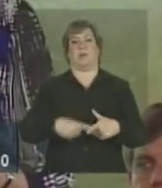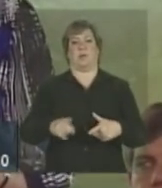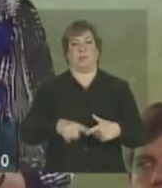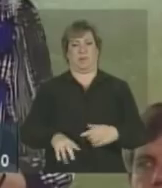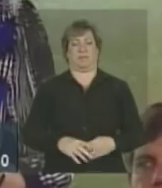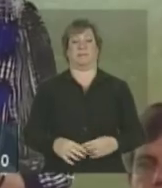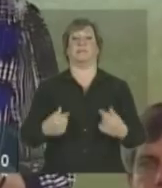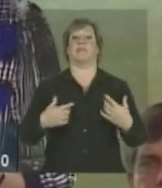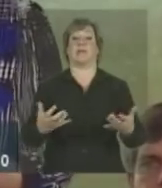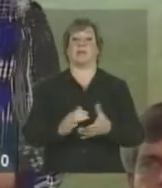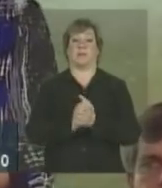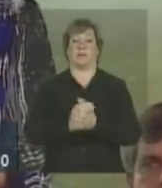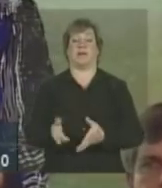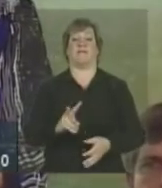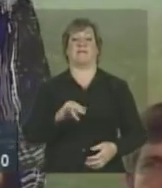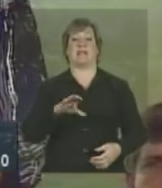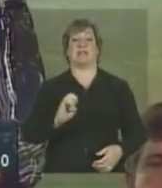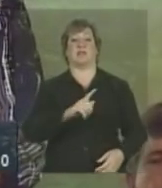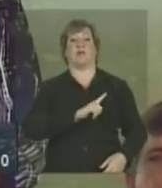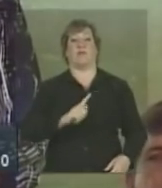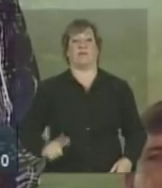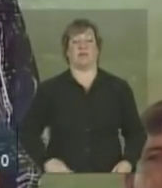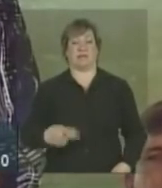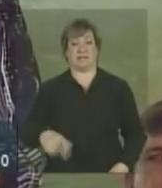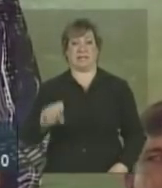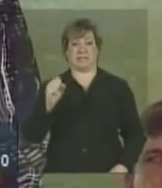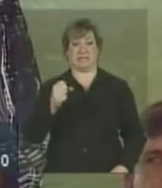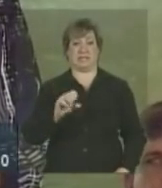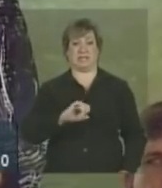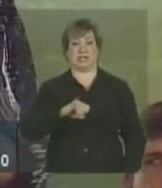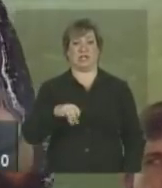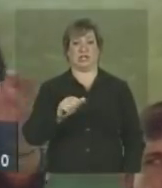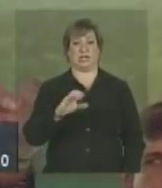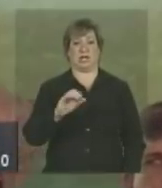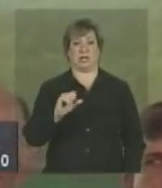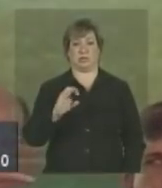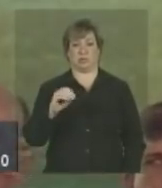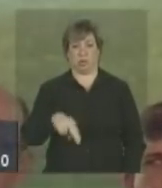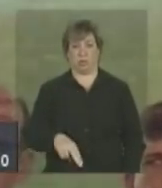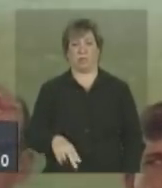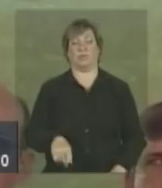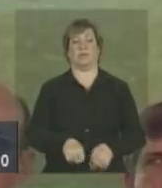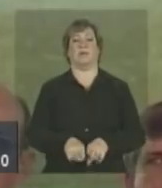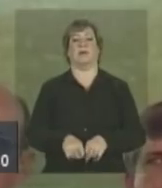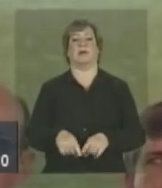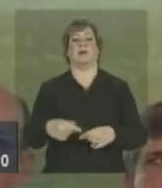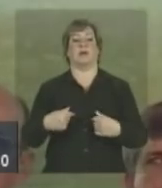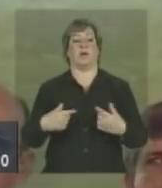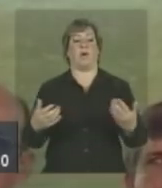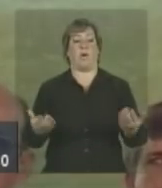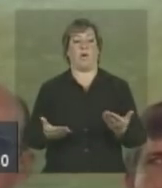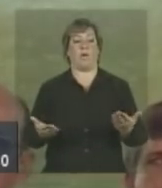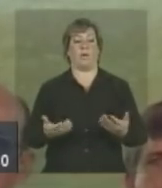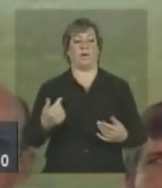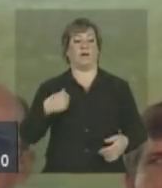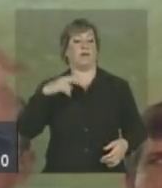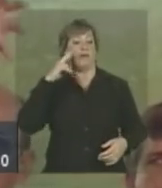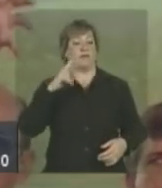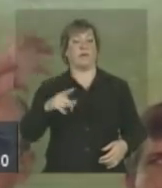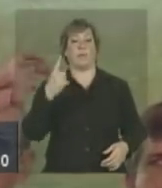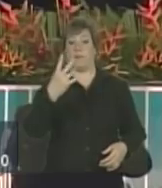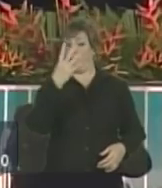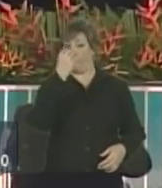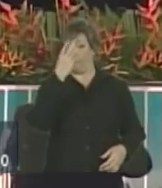cumprimentar o vice-governador de Sergipe, o Jackson Barreto. Hoje eu vi uma foto que